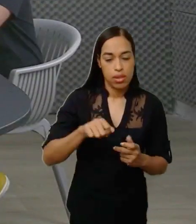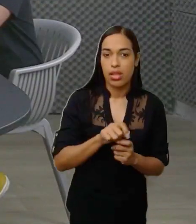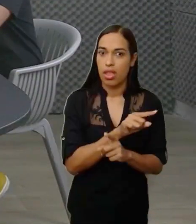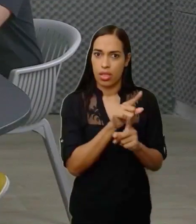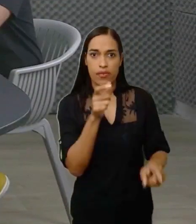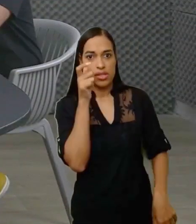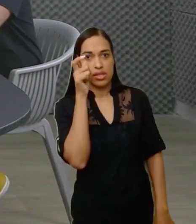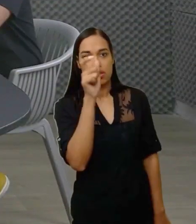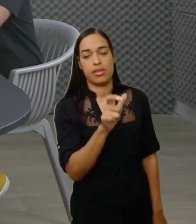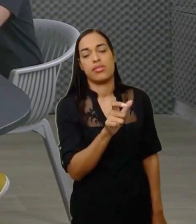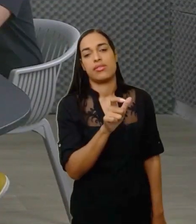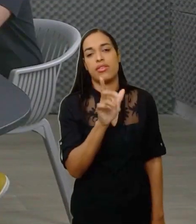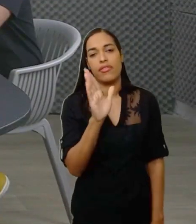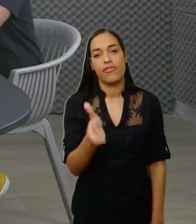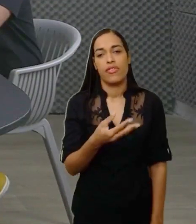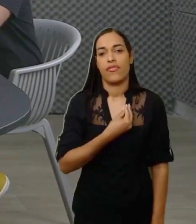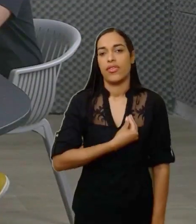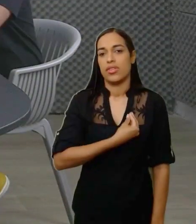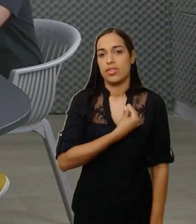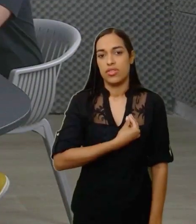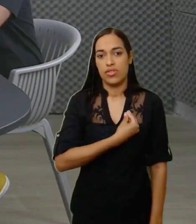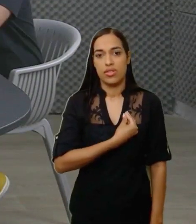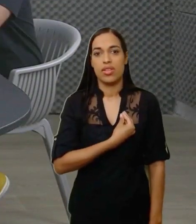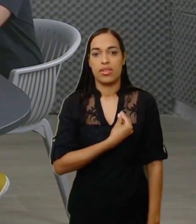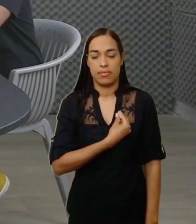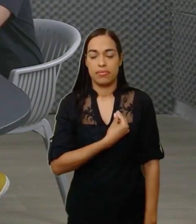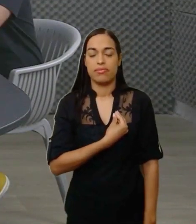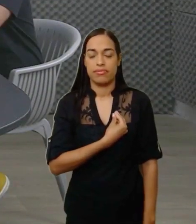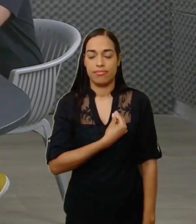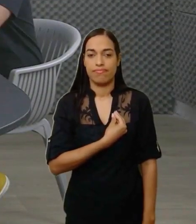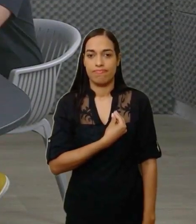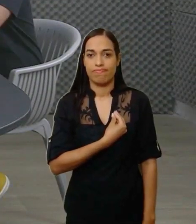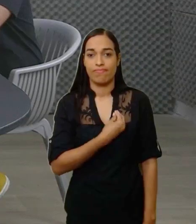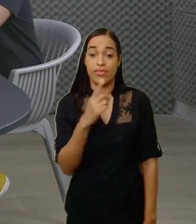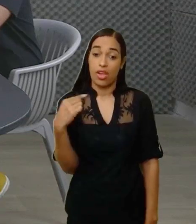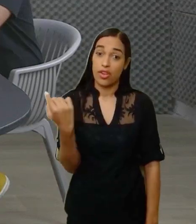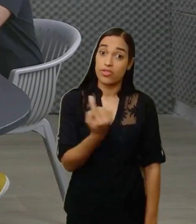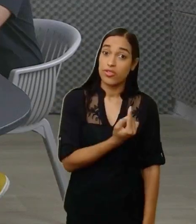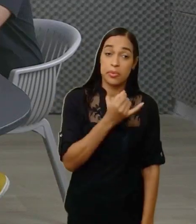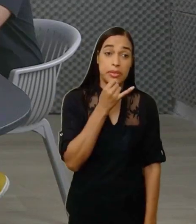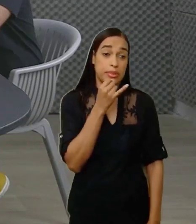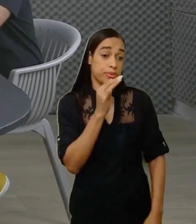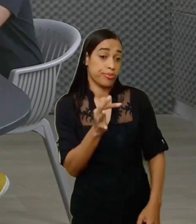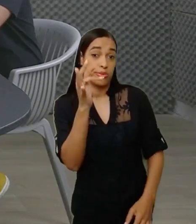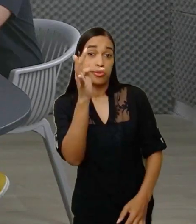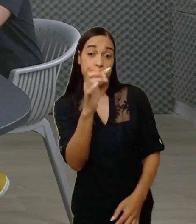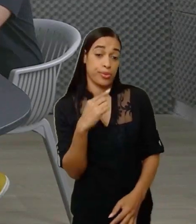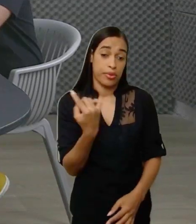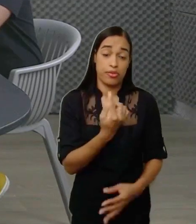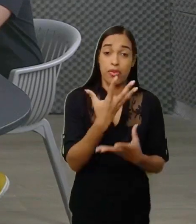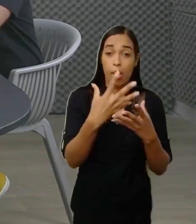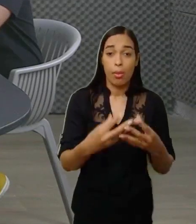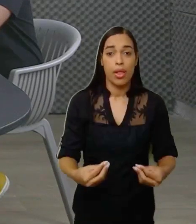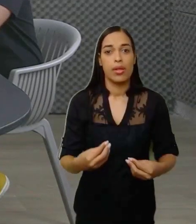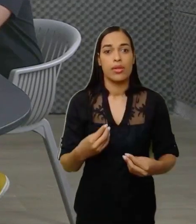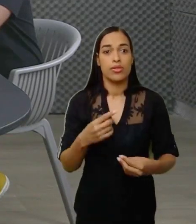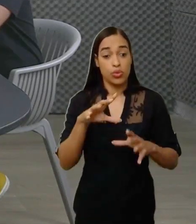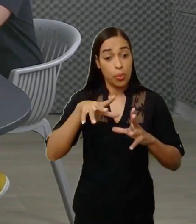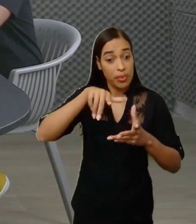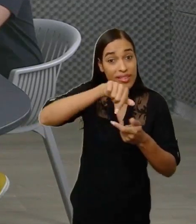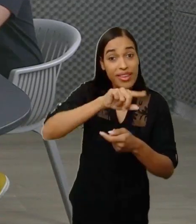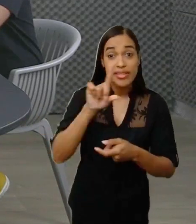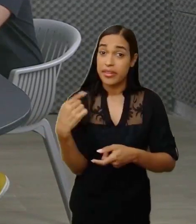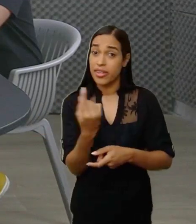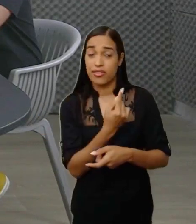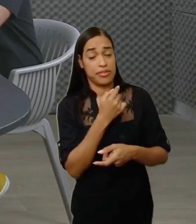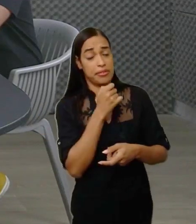gente. A natureza vai existir, o planeta vai existir. Ele é muito resiliente. Talvez a gente não exista ou exista num planeta que a gente não gosta de existir, que seja muito mais